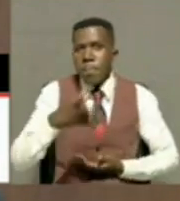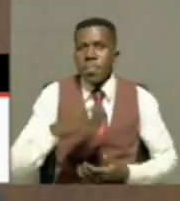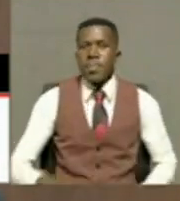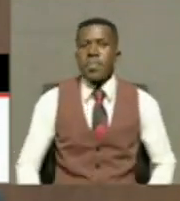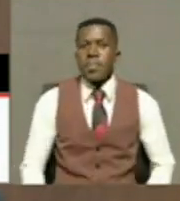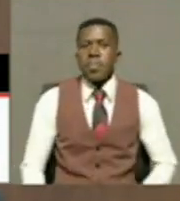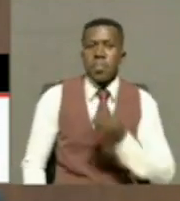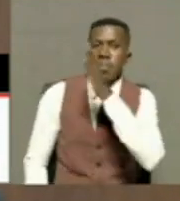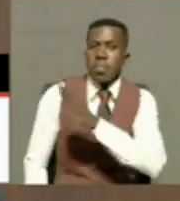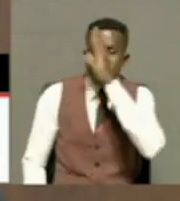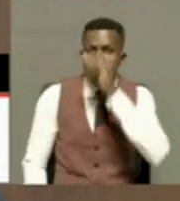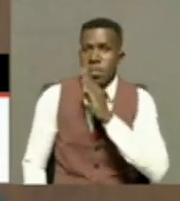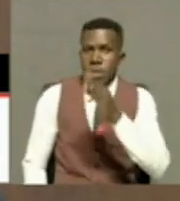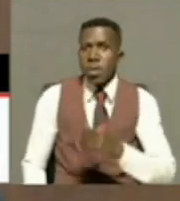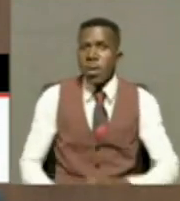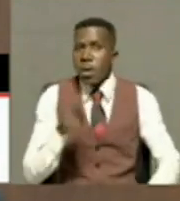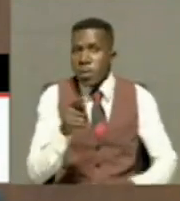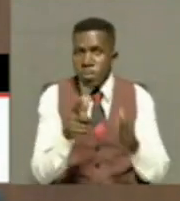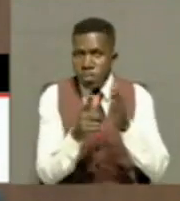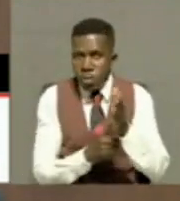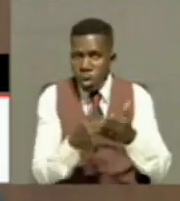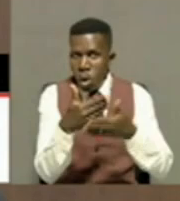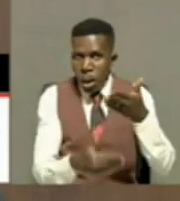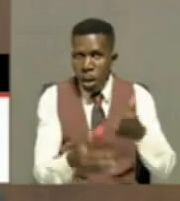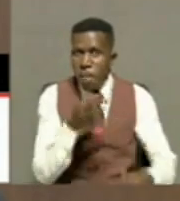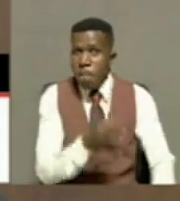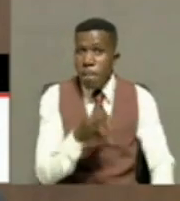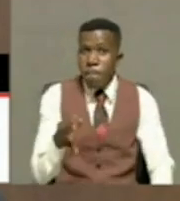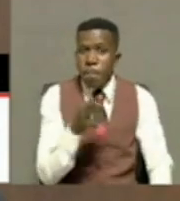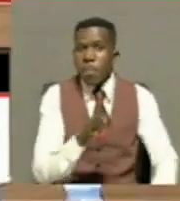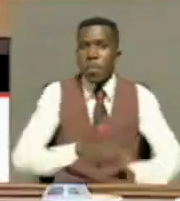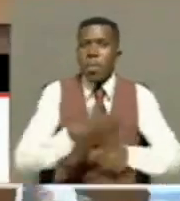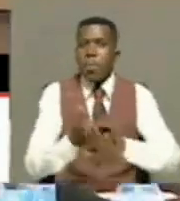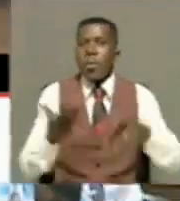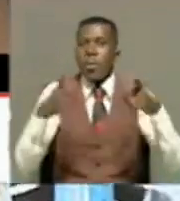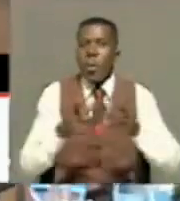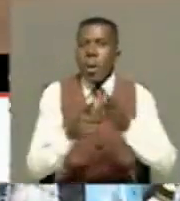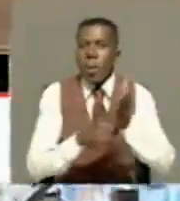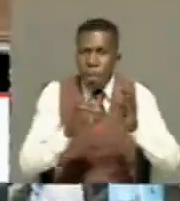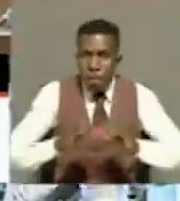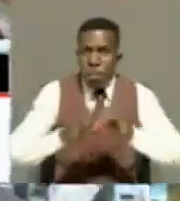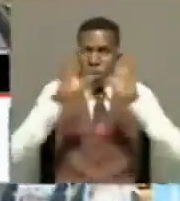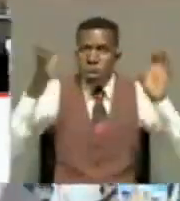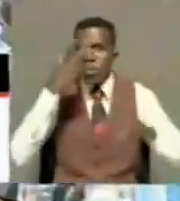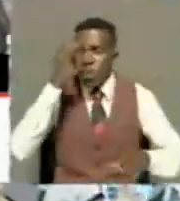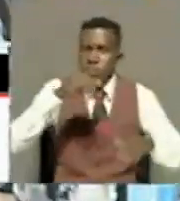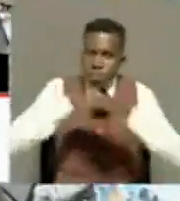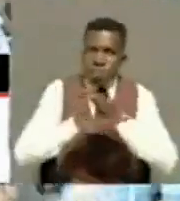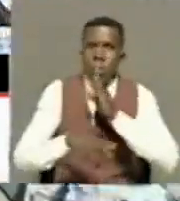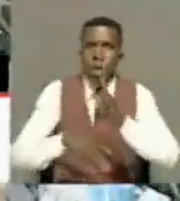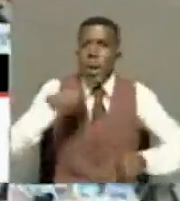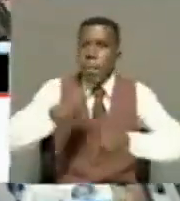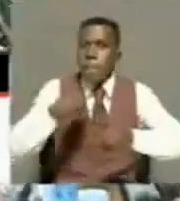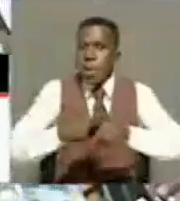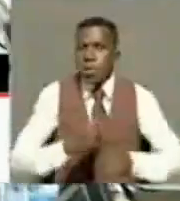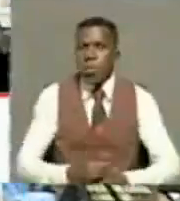e iniciarão a sua materialização tão logo a pauta seja publicada e entre em vigor. O Conselho de Ministros apreciou